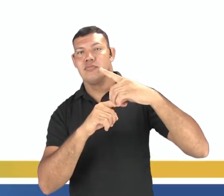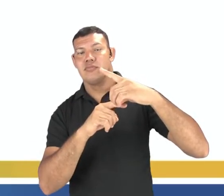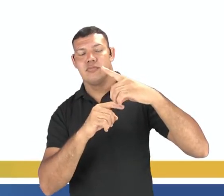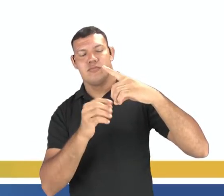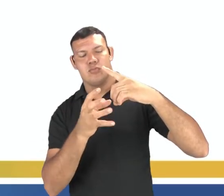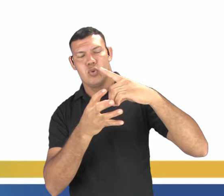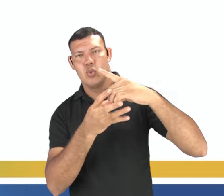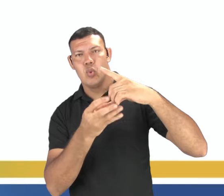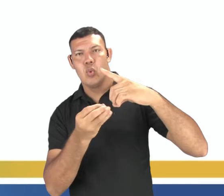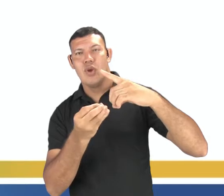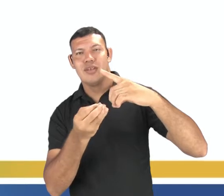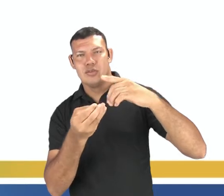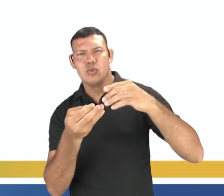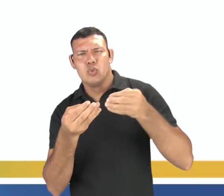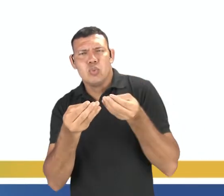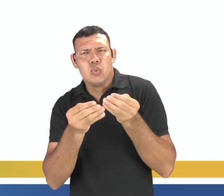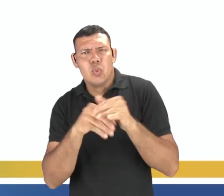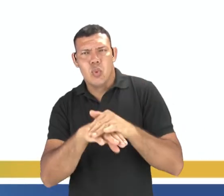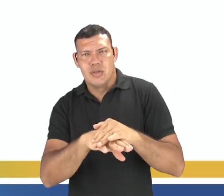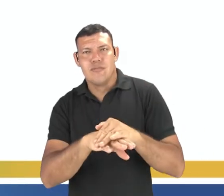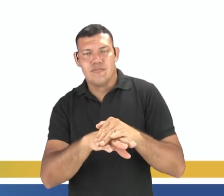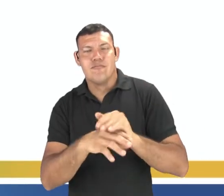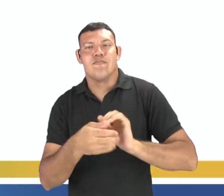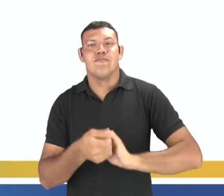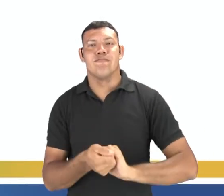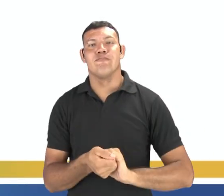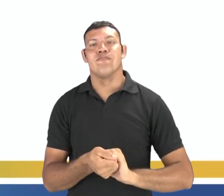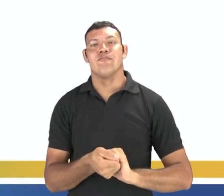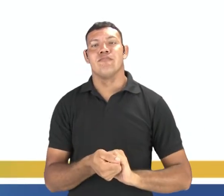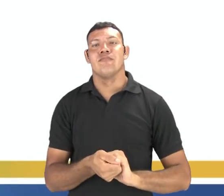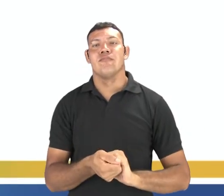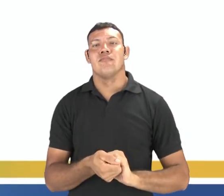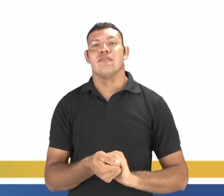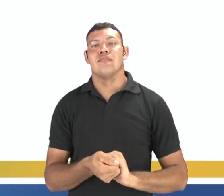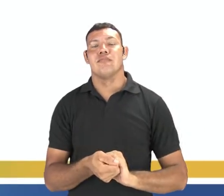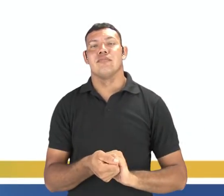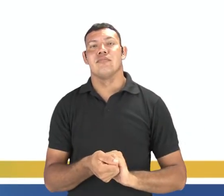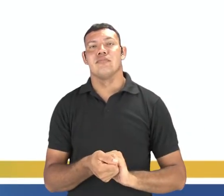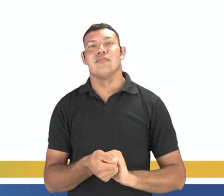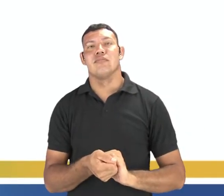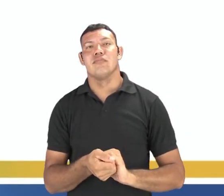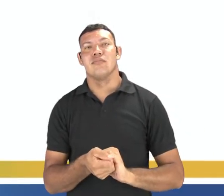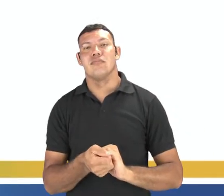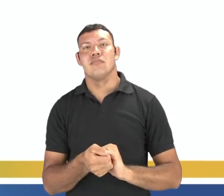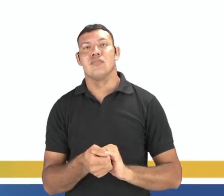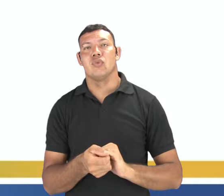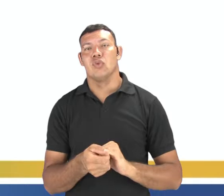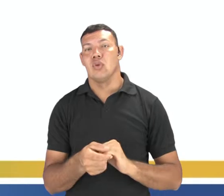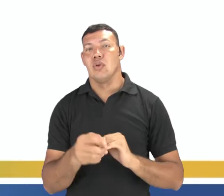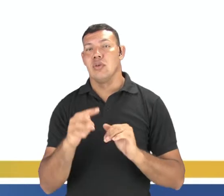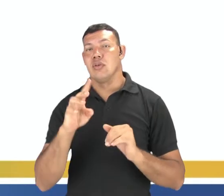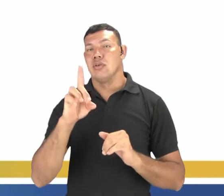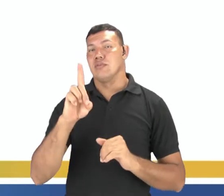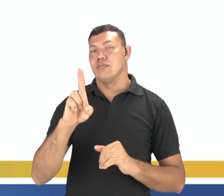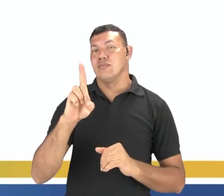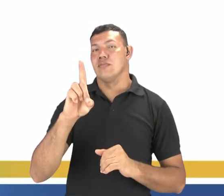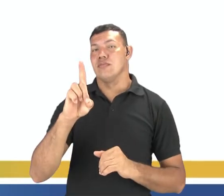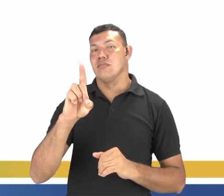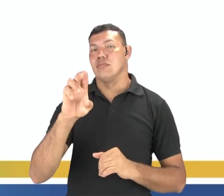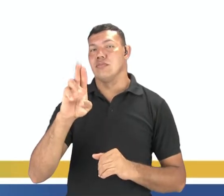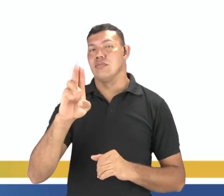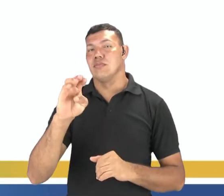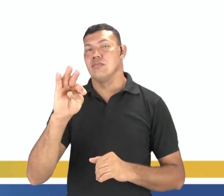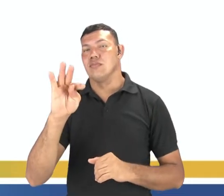vai ser armazenado os espermatozoides produzidos no testículos, o ducto deferente, que é onde vai ser